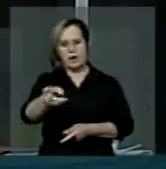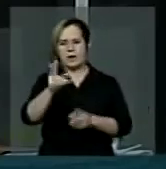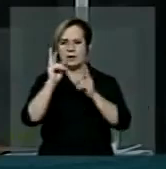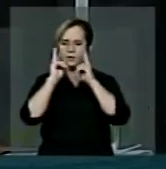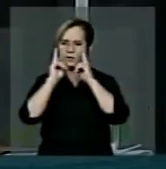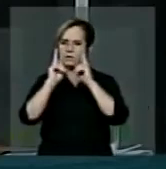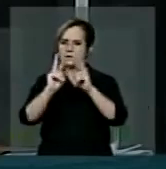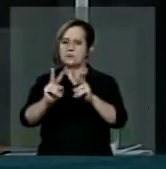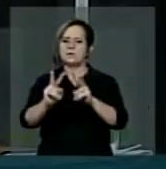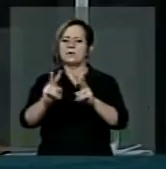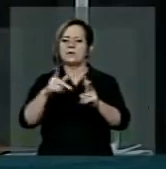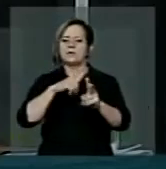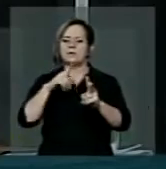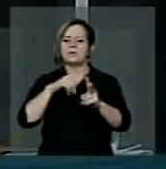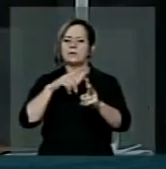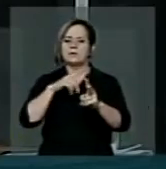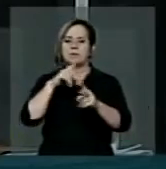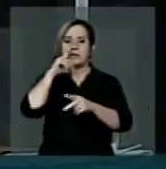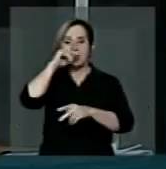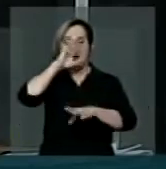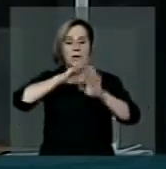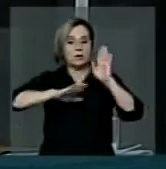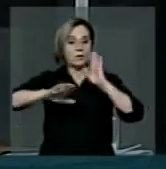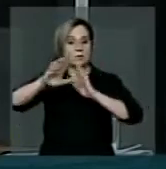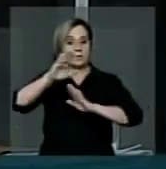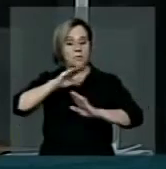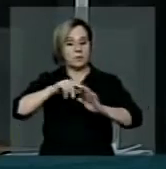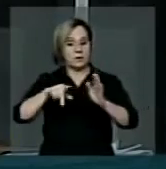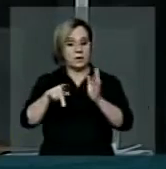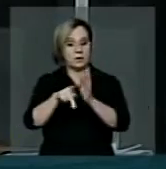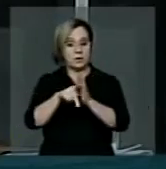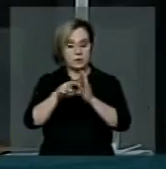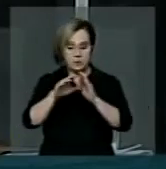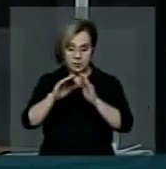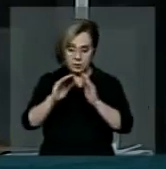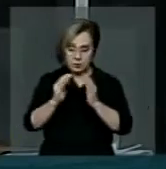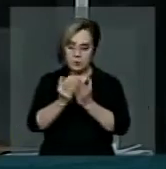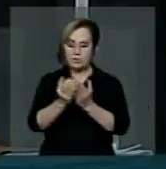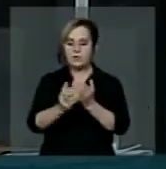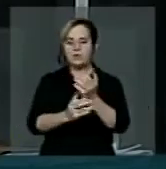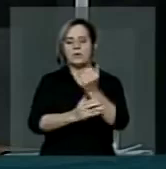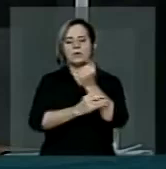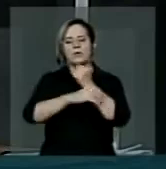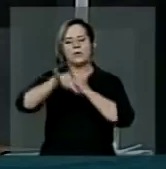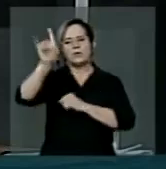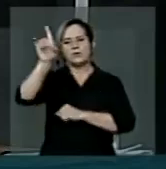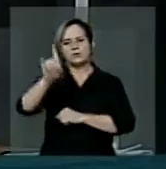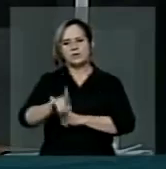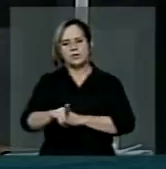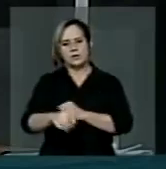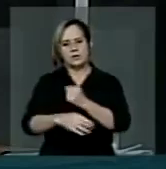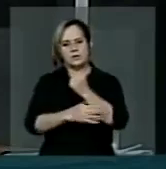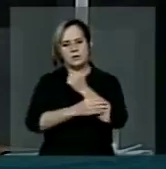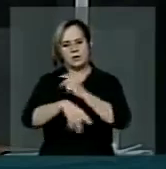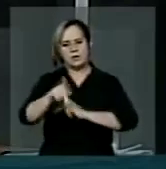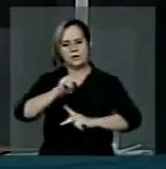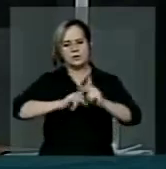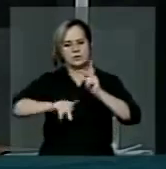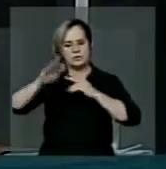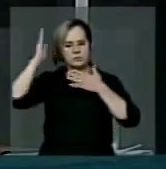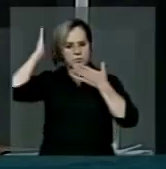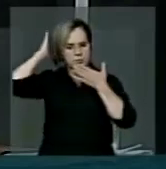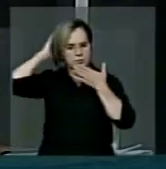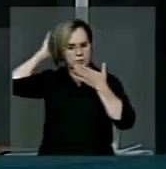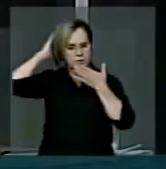de que está em perigo, né, os direitos que os povos indígenas têm